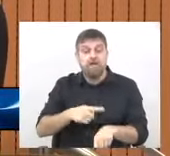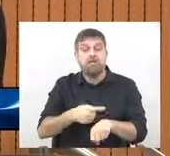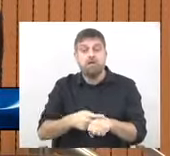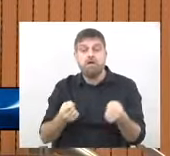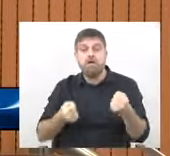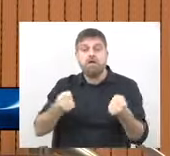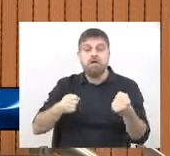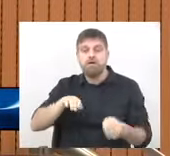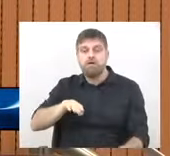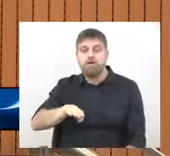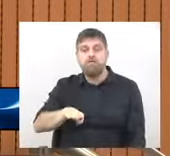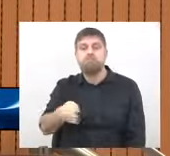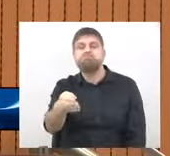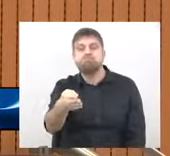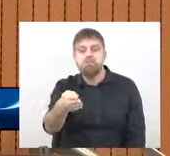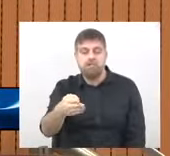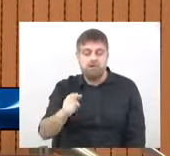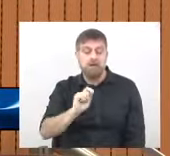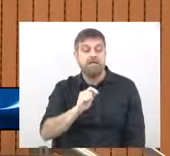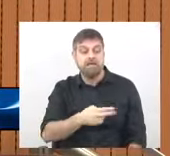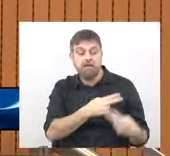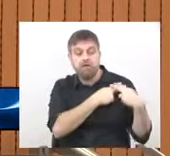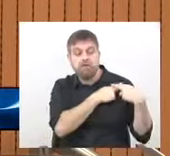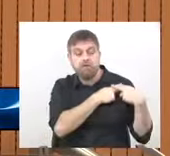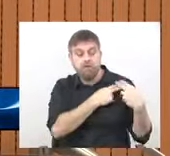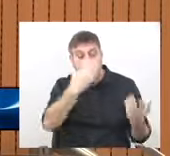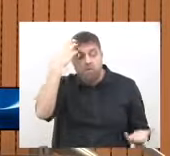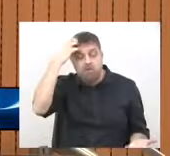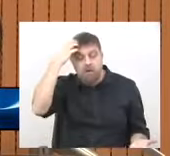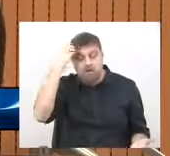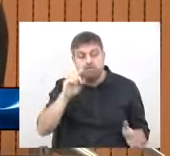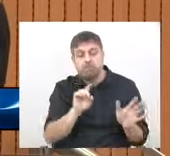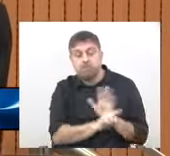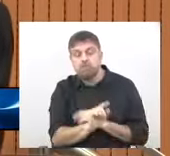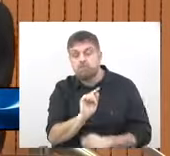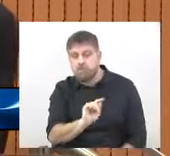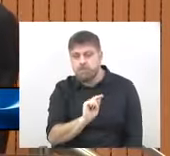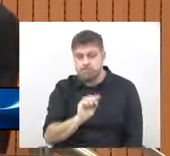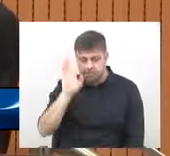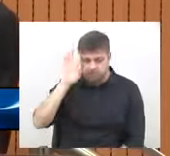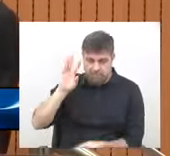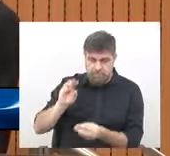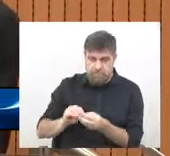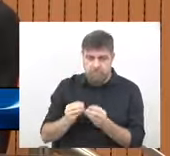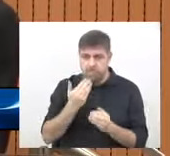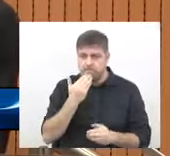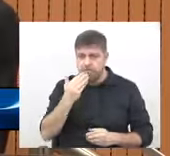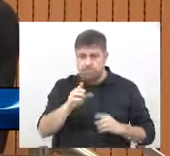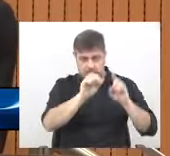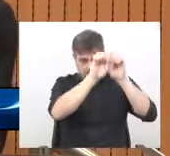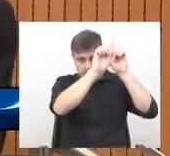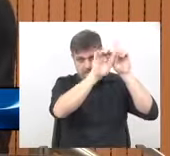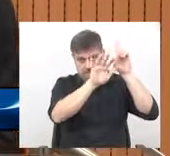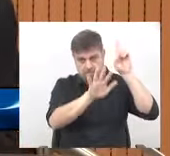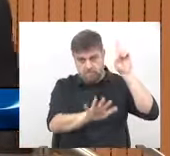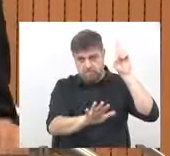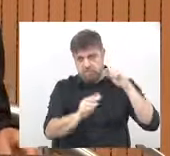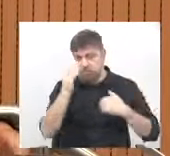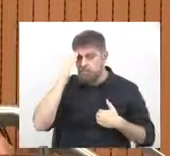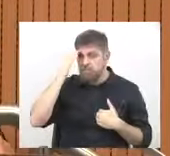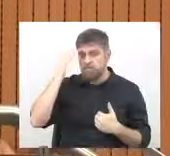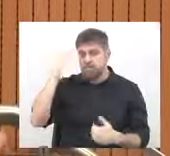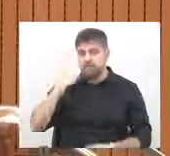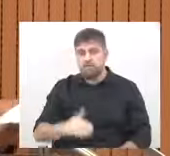não acha o pai da criança. Senhor presidente, essas são as minhas palavras e que Deus abençoe a todos nós. Muito obrigado.